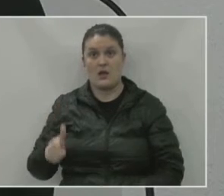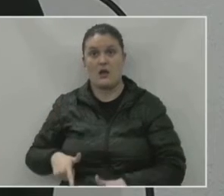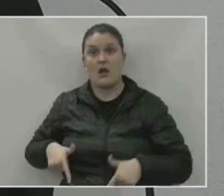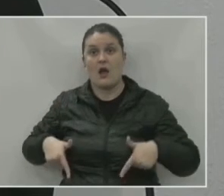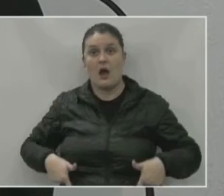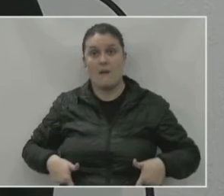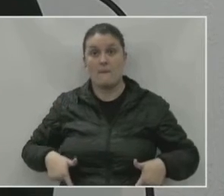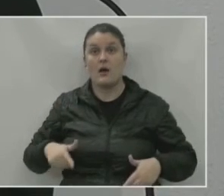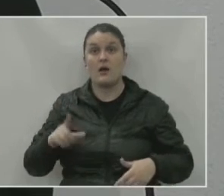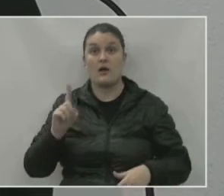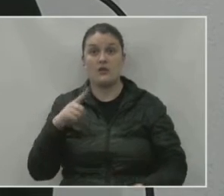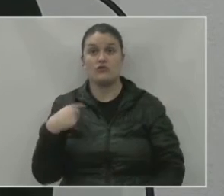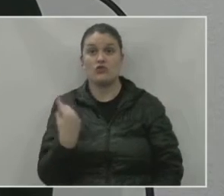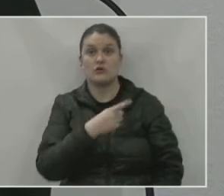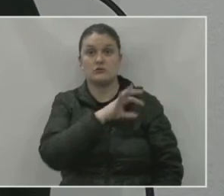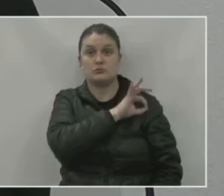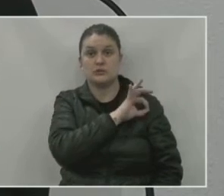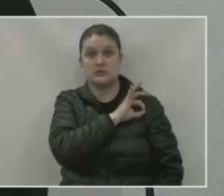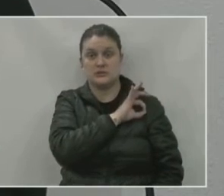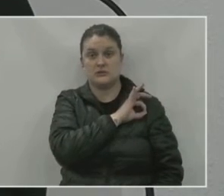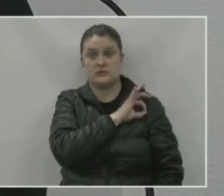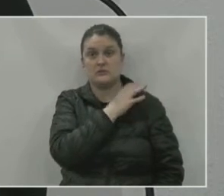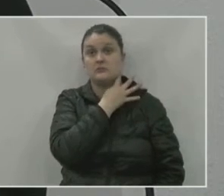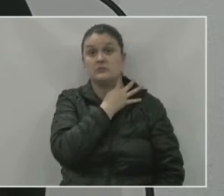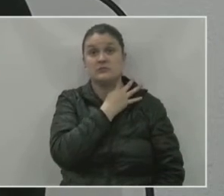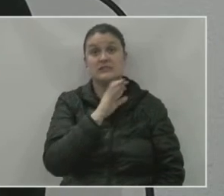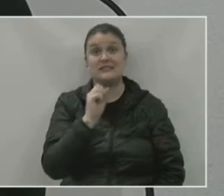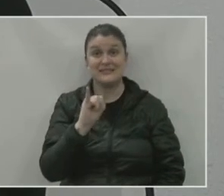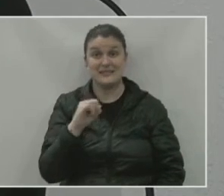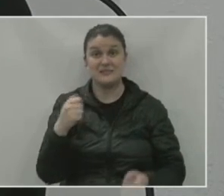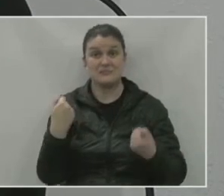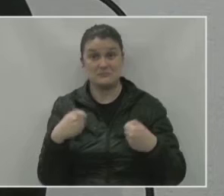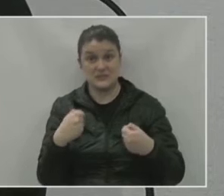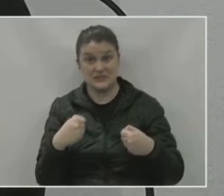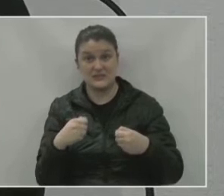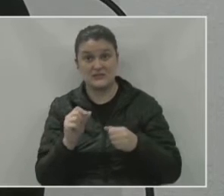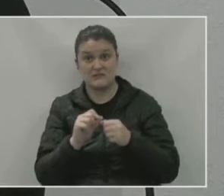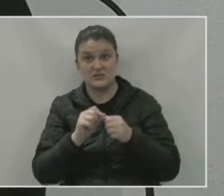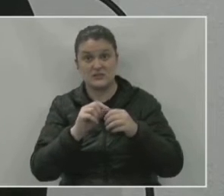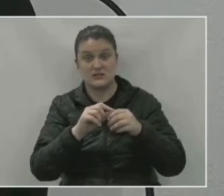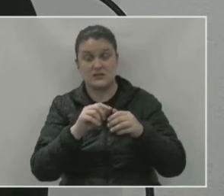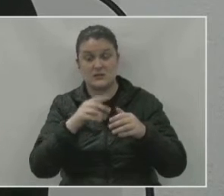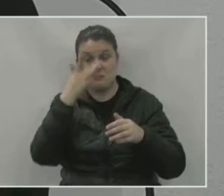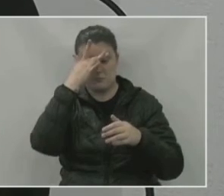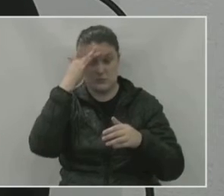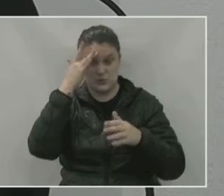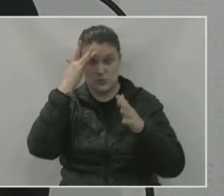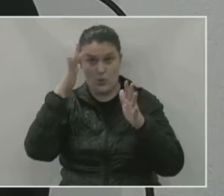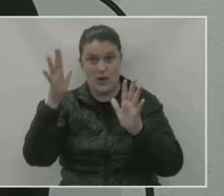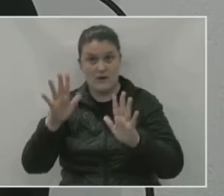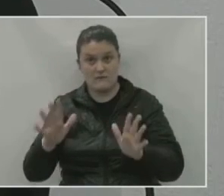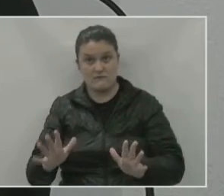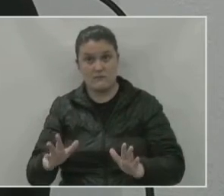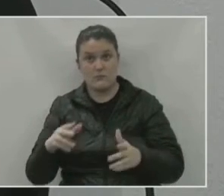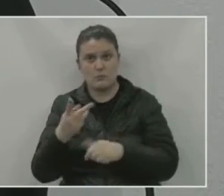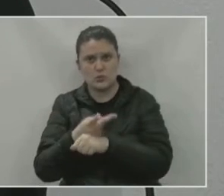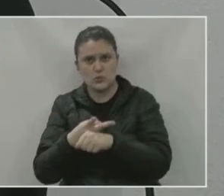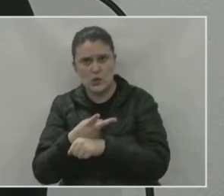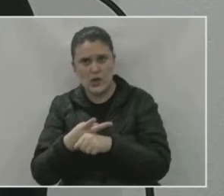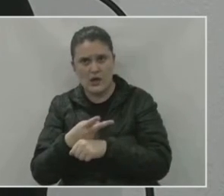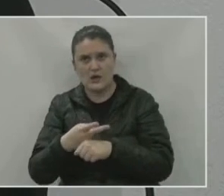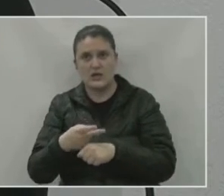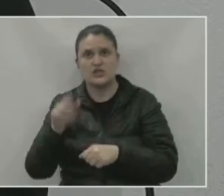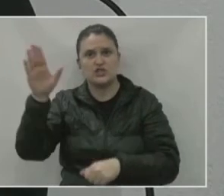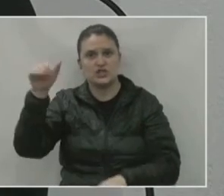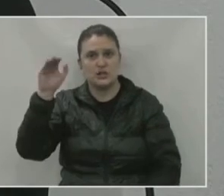a segurança armada somos nós. Hoje, quando se precisa fazer uma revista mais elaborada dentro da cadeia, nós acionamos a